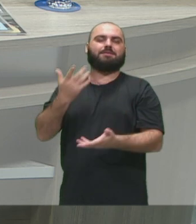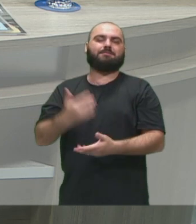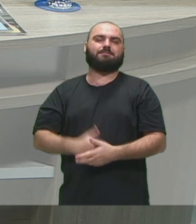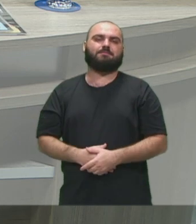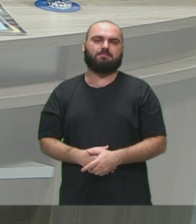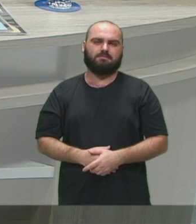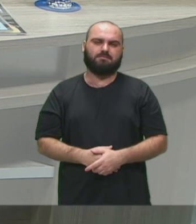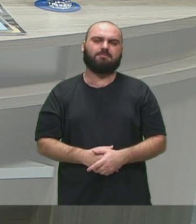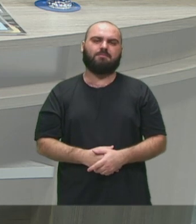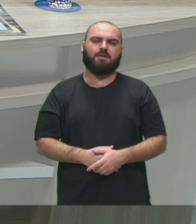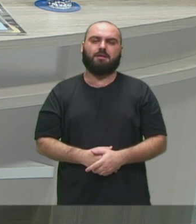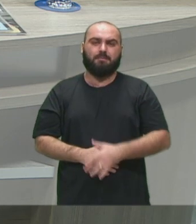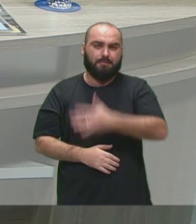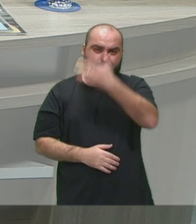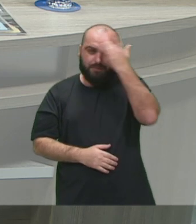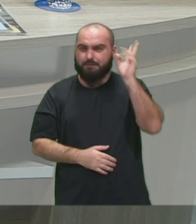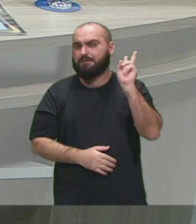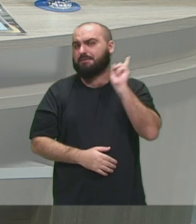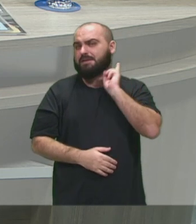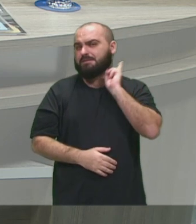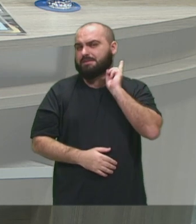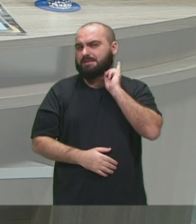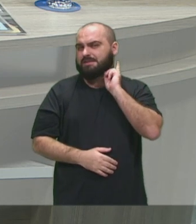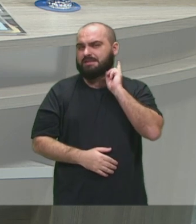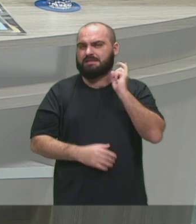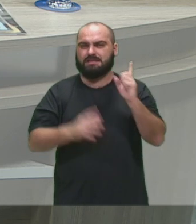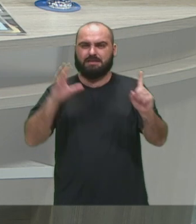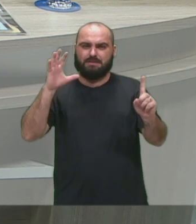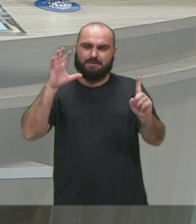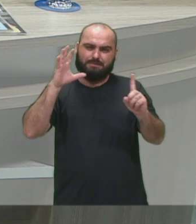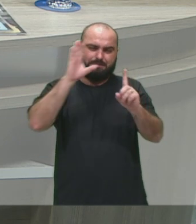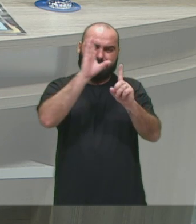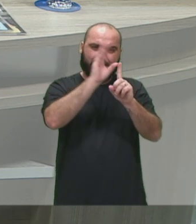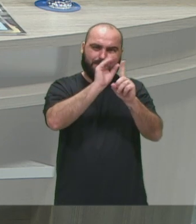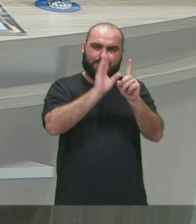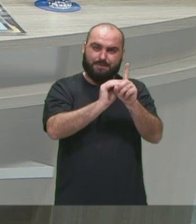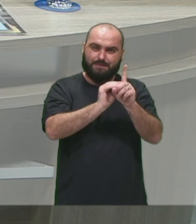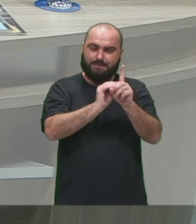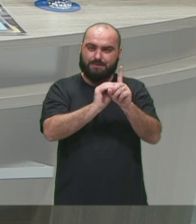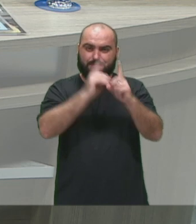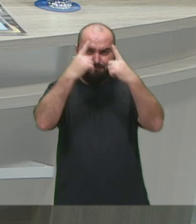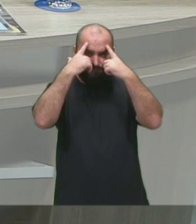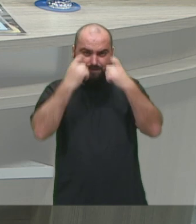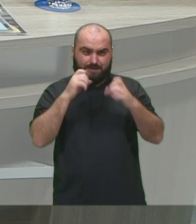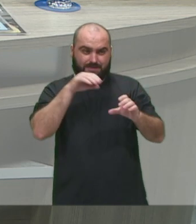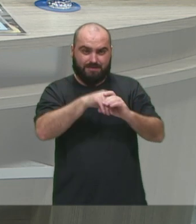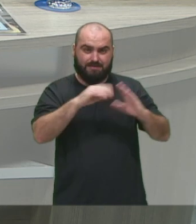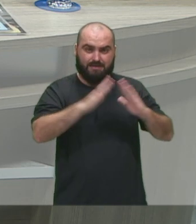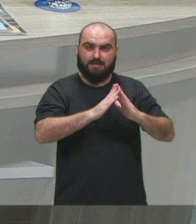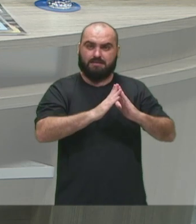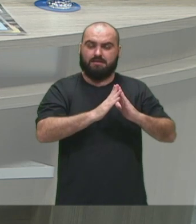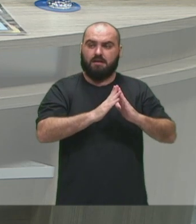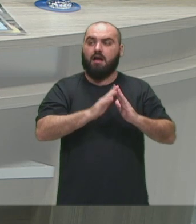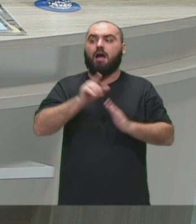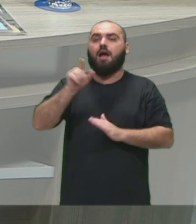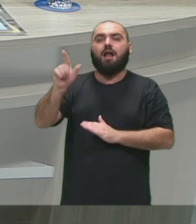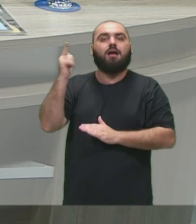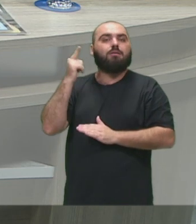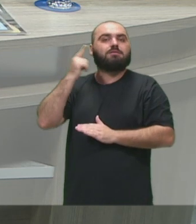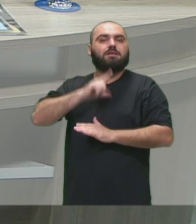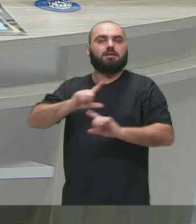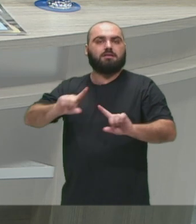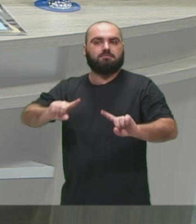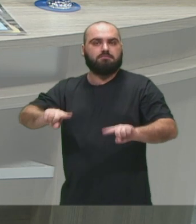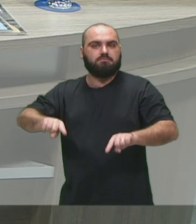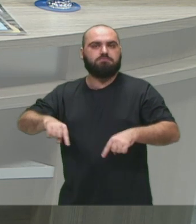de abuso sexual e de violência doméstica, a arma dela, a defesa dela é a fala. É tudo que nós temos, é a